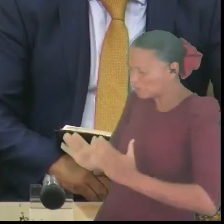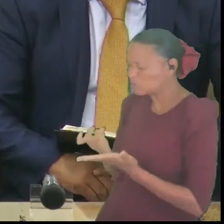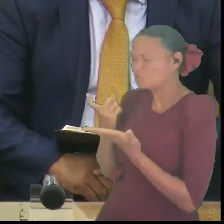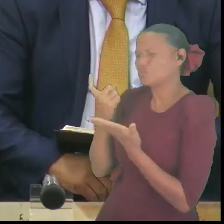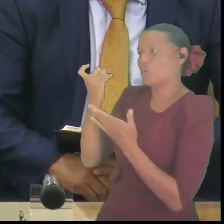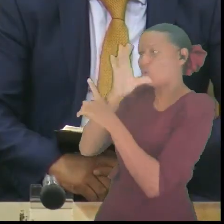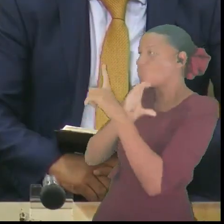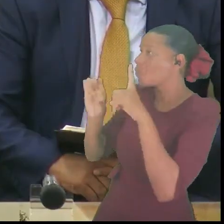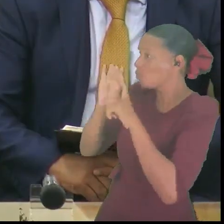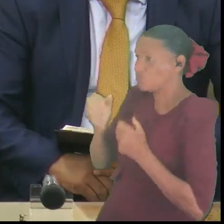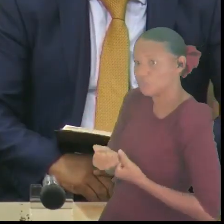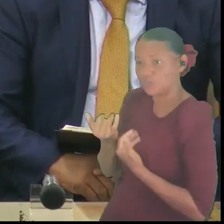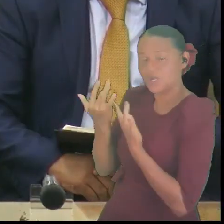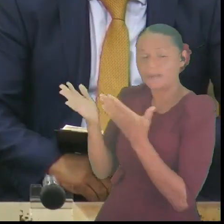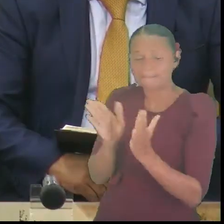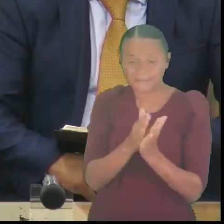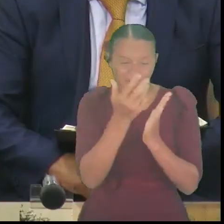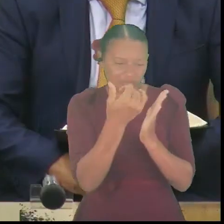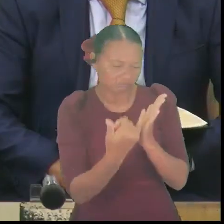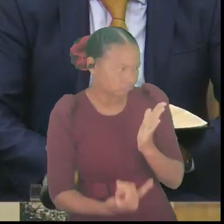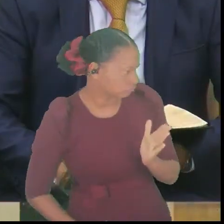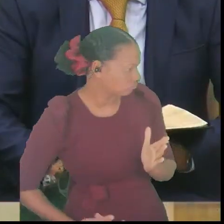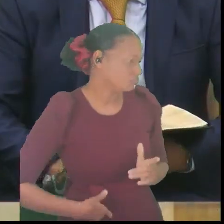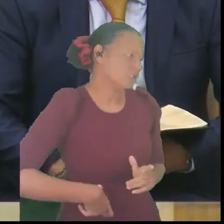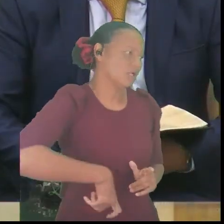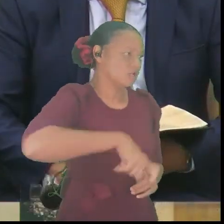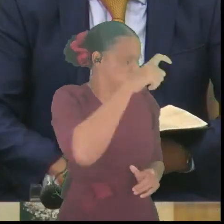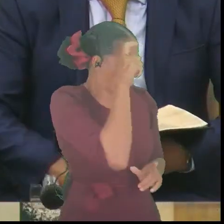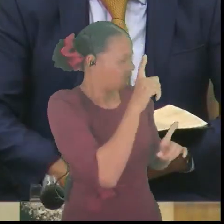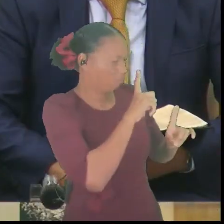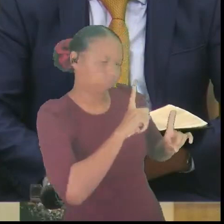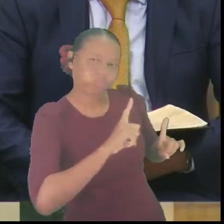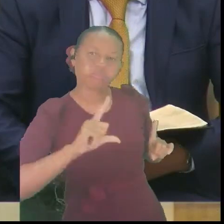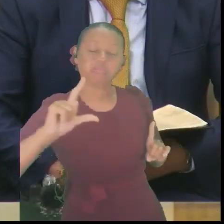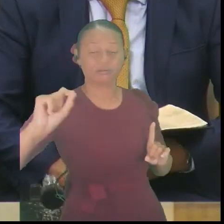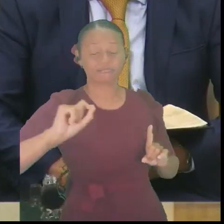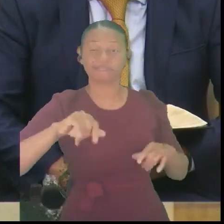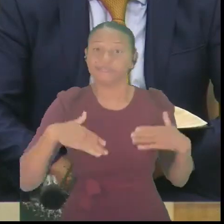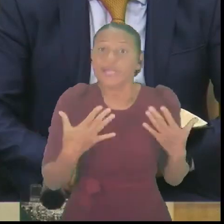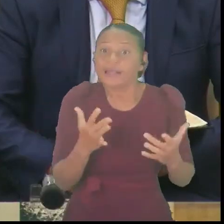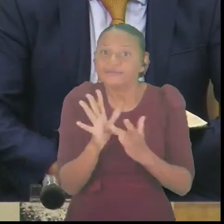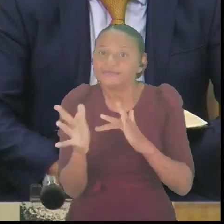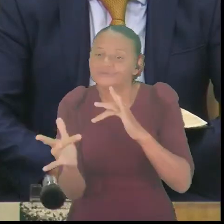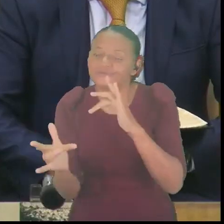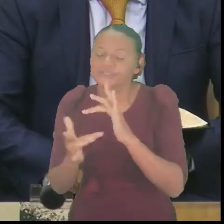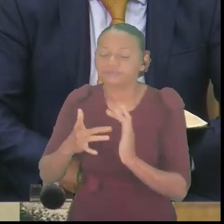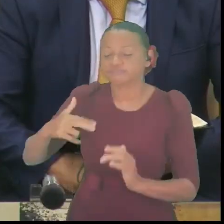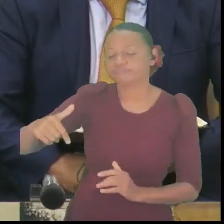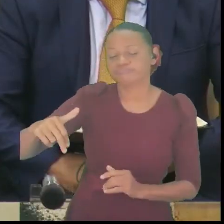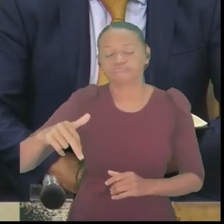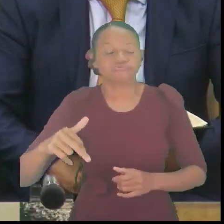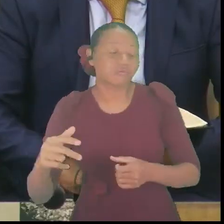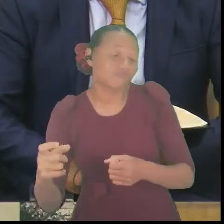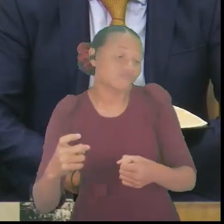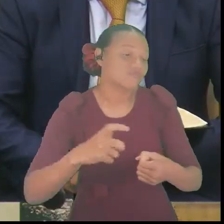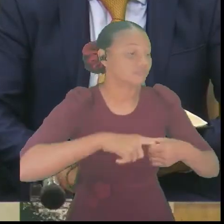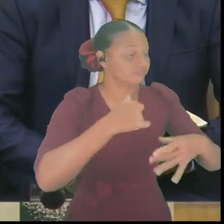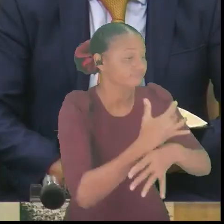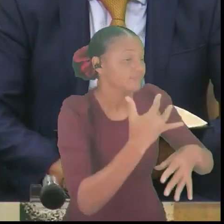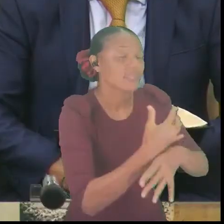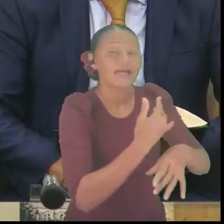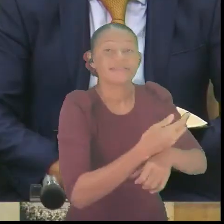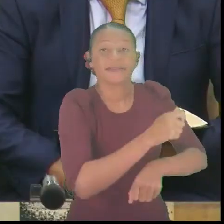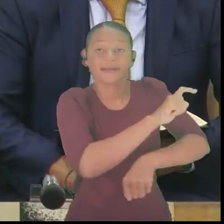prestarás culto. E a Bíblia diz que o diabo o deixou. Jesus então voltou para a Galileia, voltou para aquela pequena cidade de